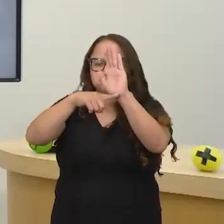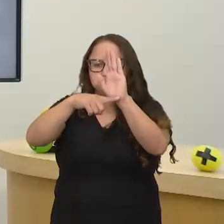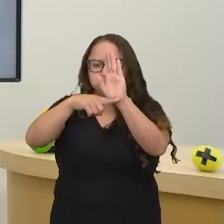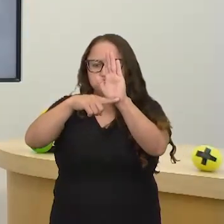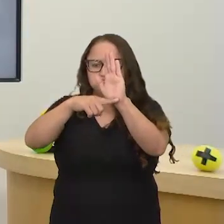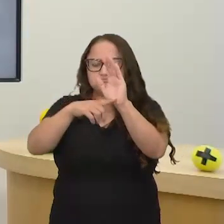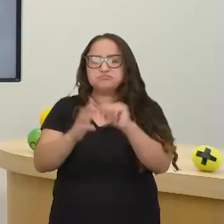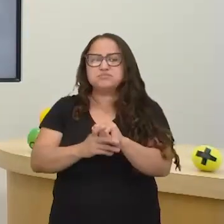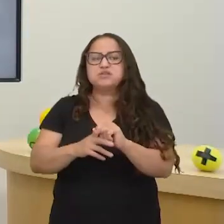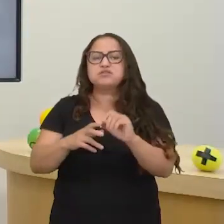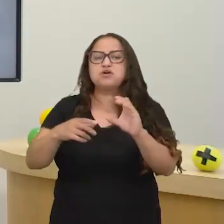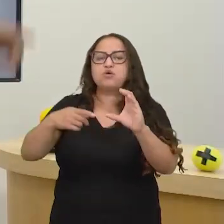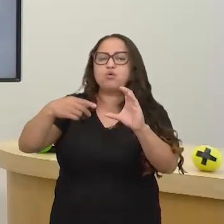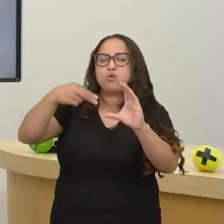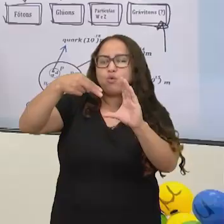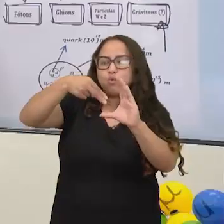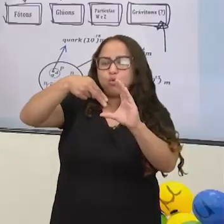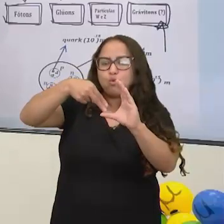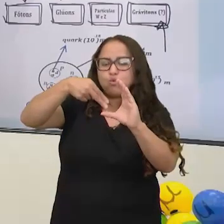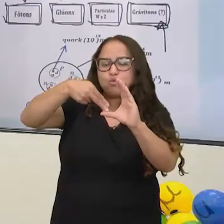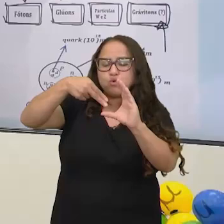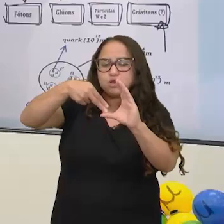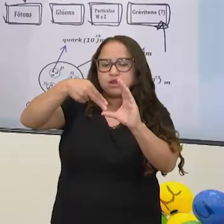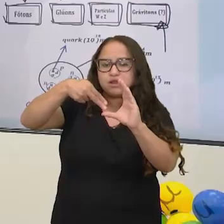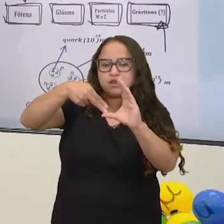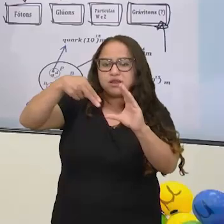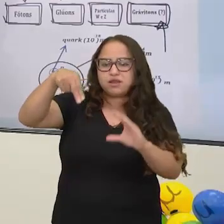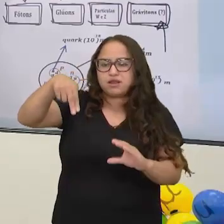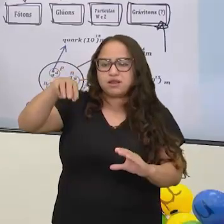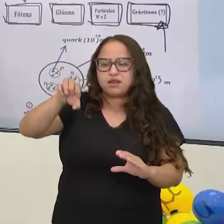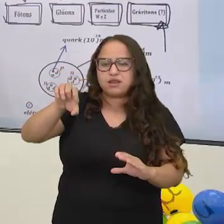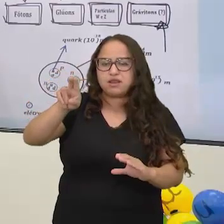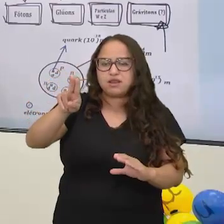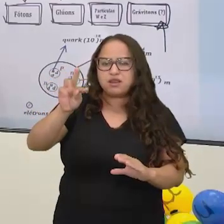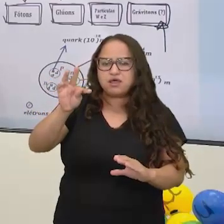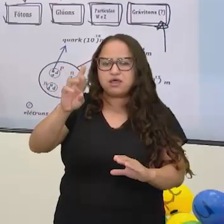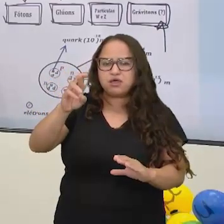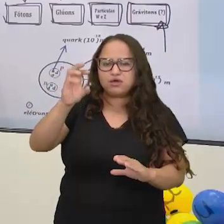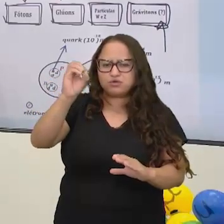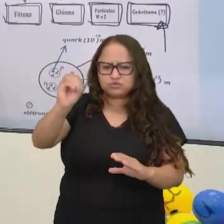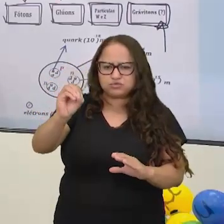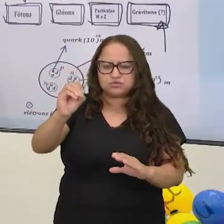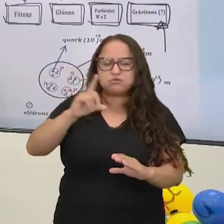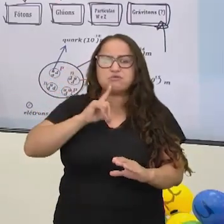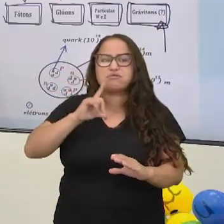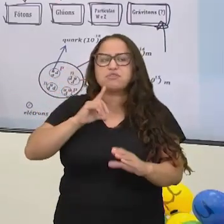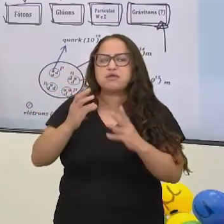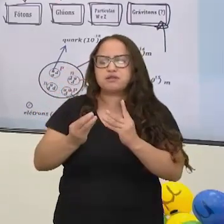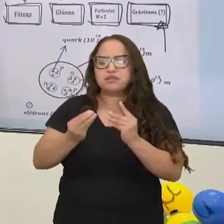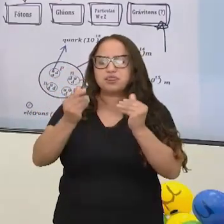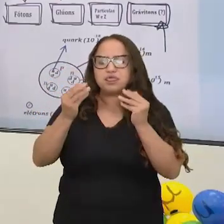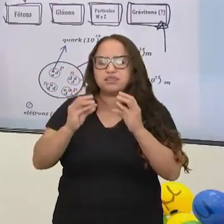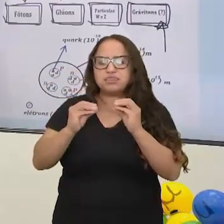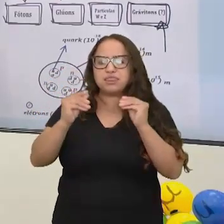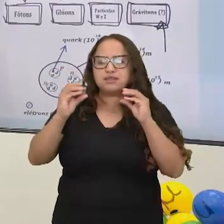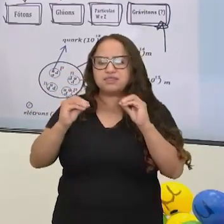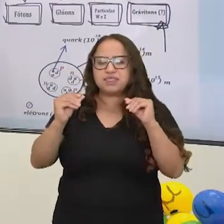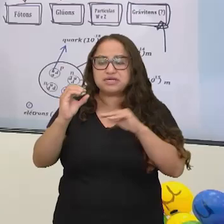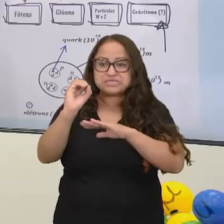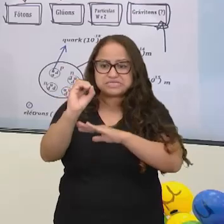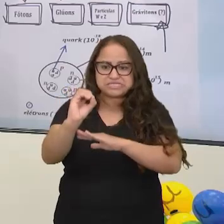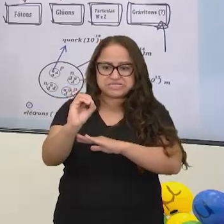O nêutron, você tem lá, o nêutron, ele tem carga elétrica líquida, a carga elétrica líquida dele é 0. Carga